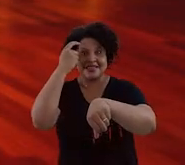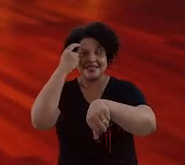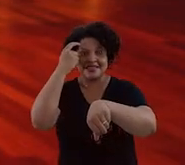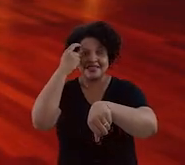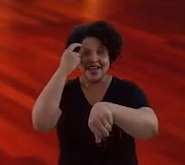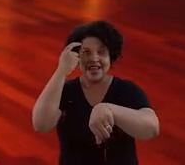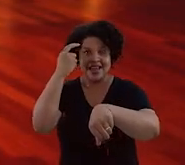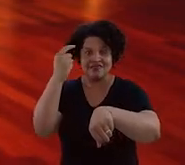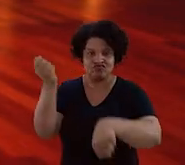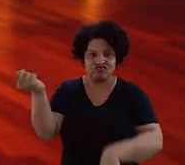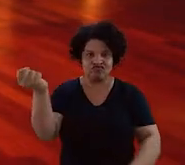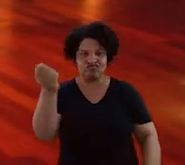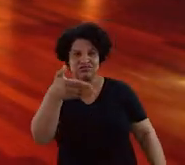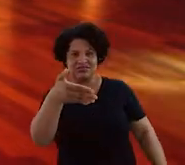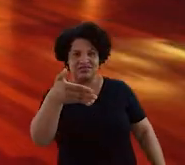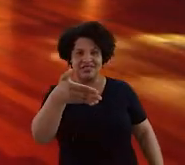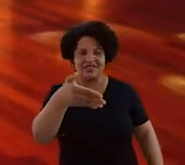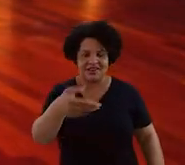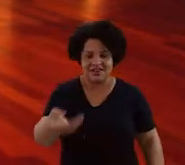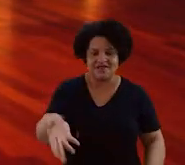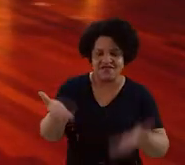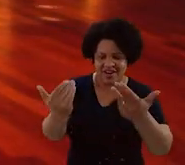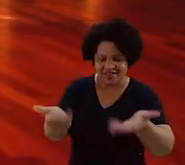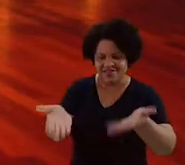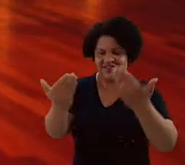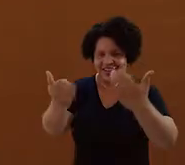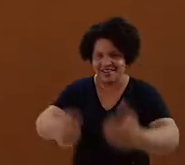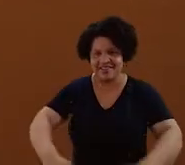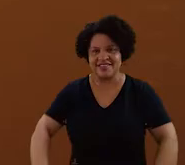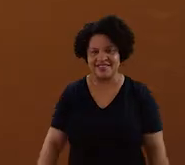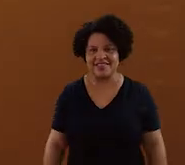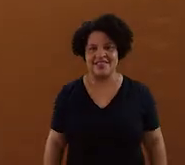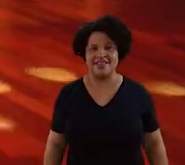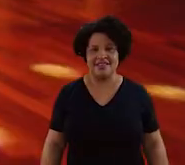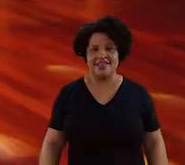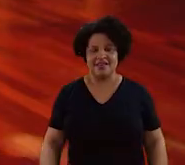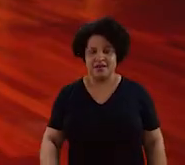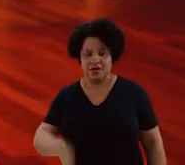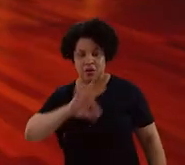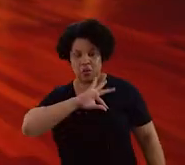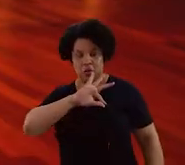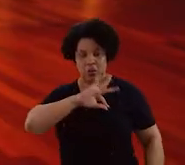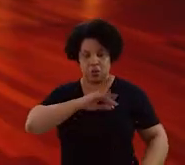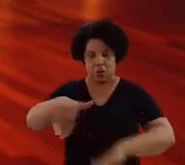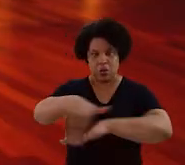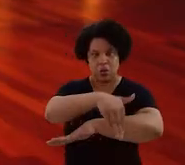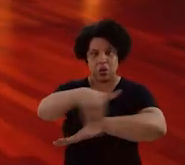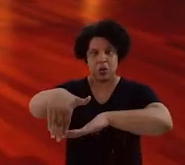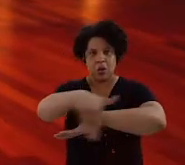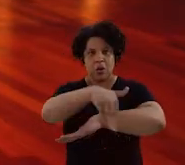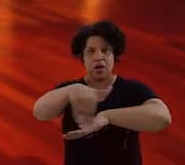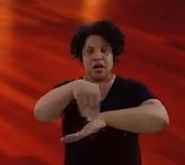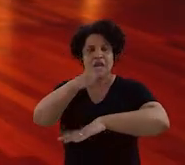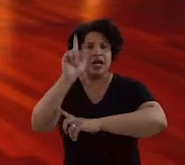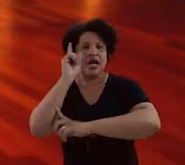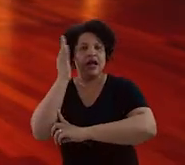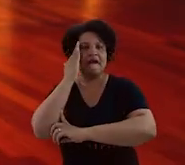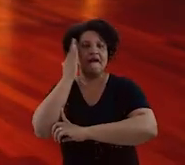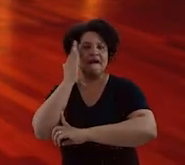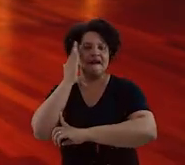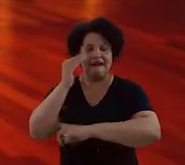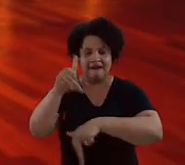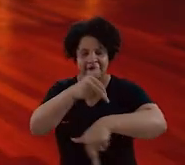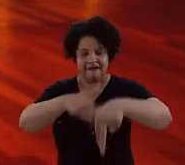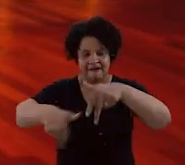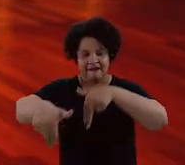bicha. Chama essa bicha. Maria Pati. Fuck police, nessa rua ninguém manda nessas beats. Ela joga bolando um haxixe,